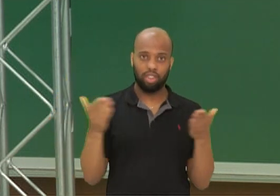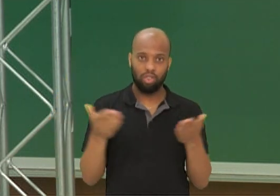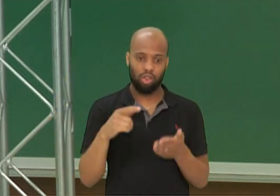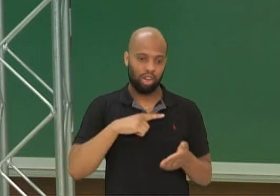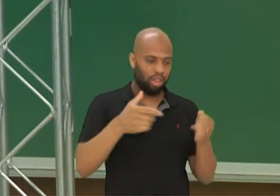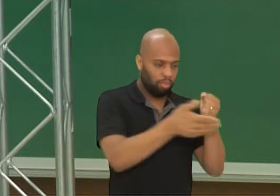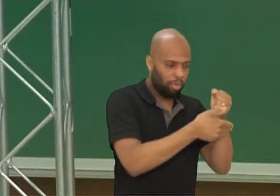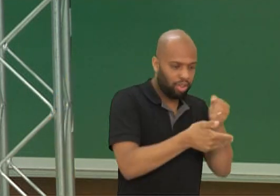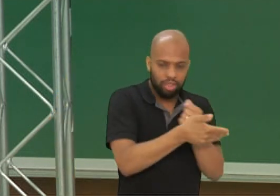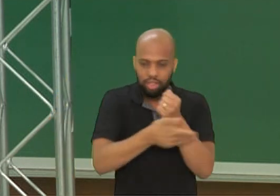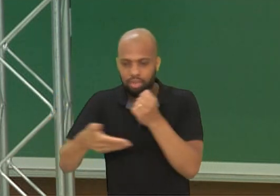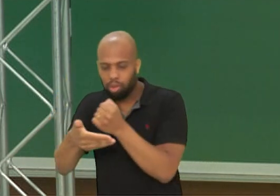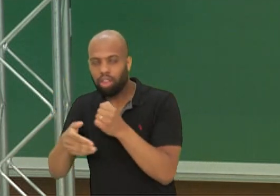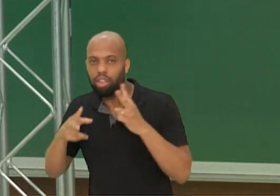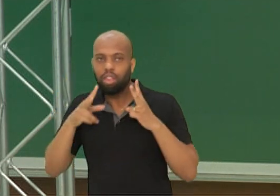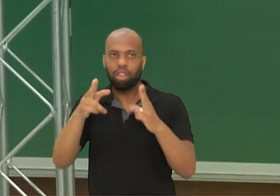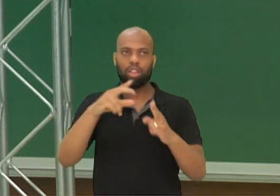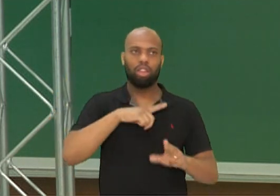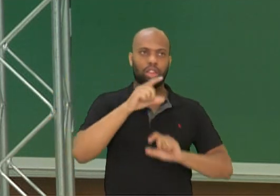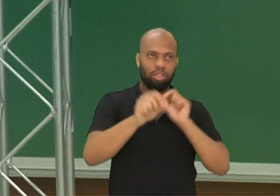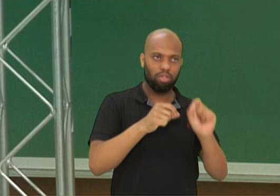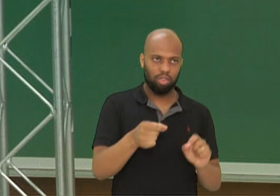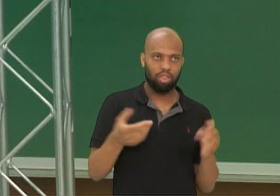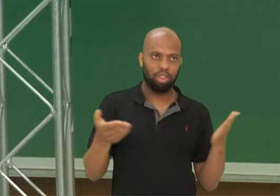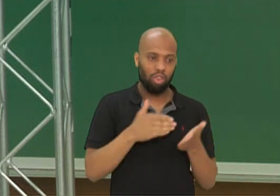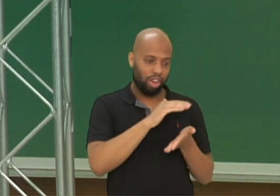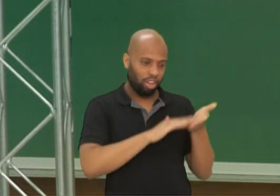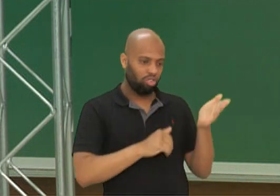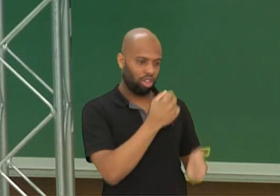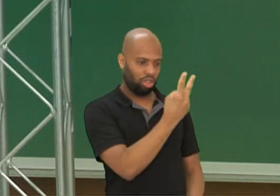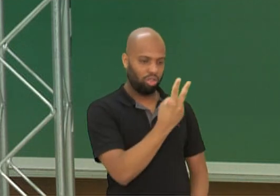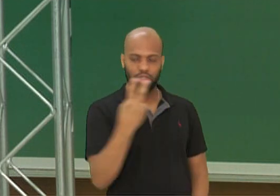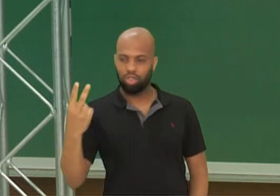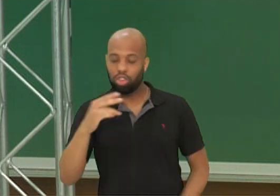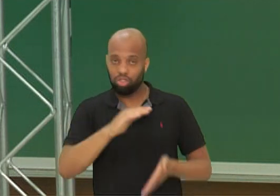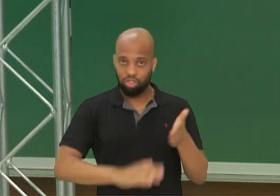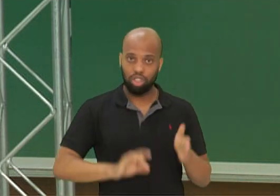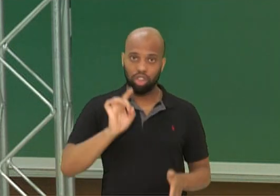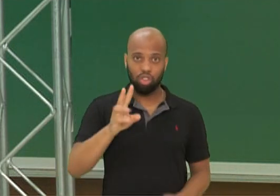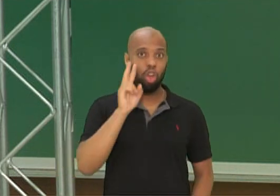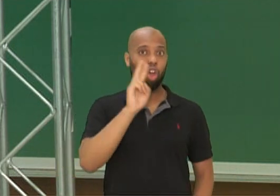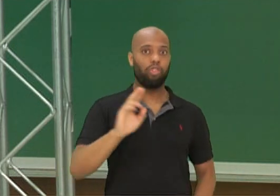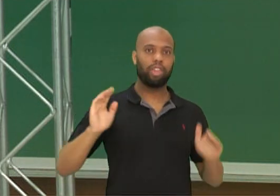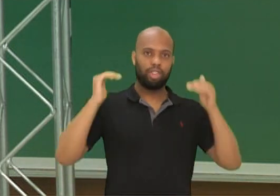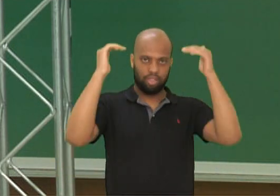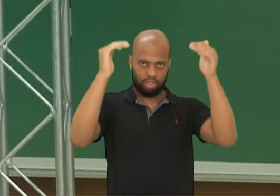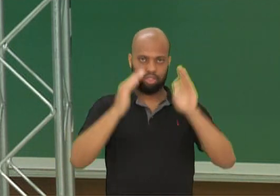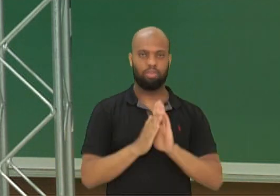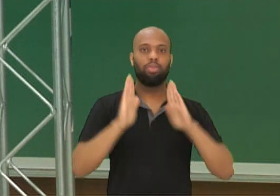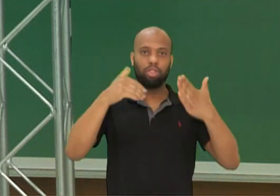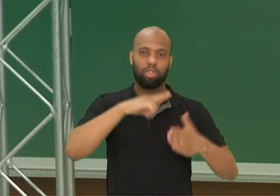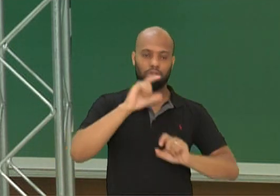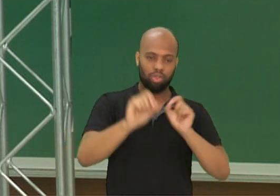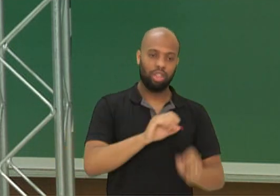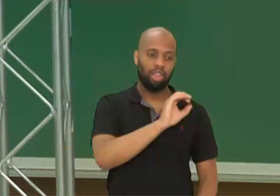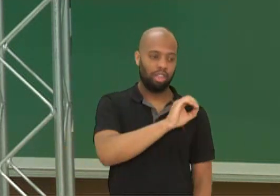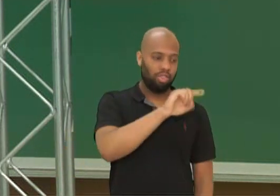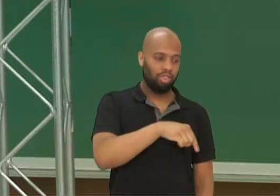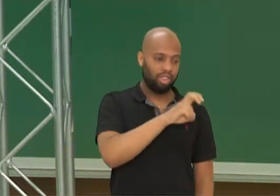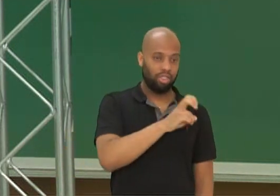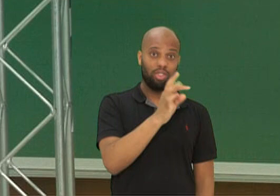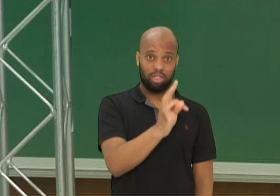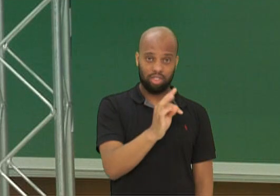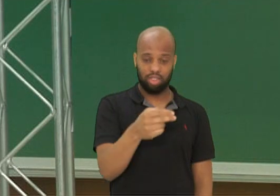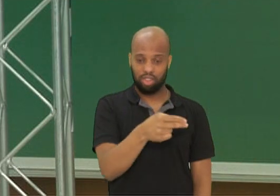propriedade fundamental, você elimina as bases e trabalha com expoente. Ou seja,